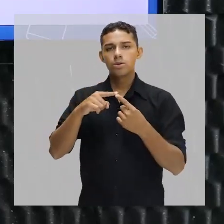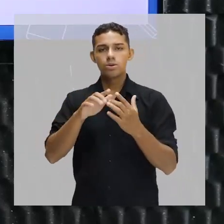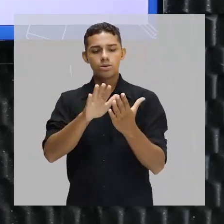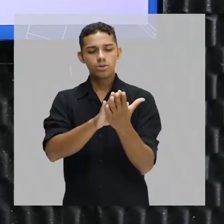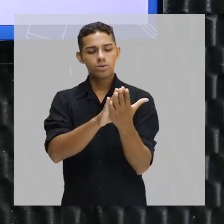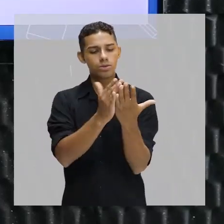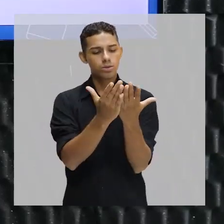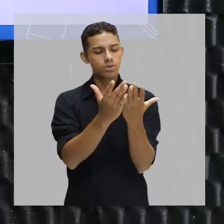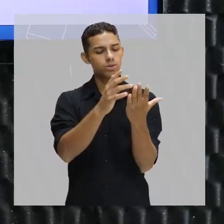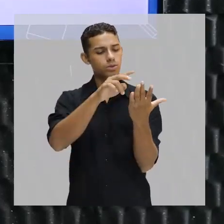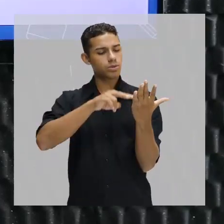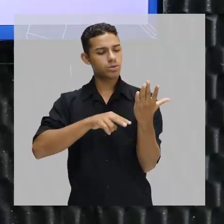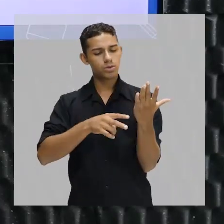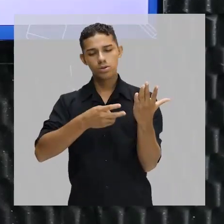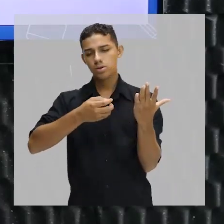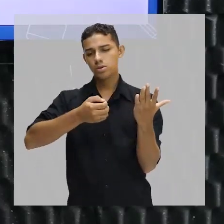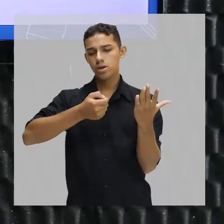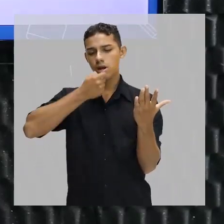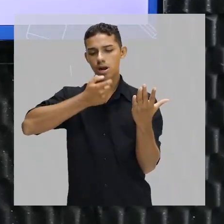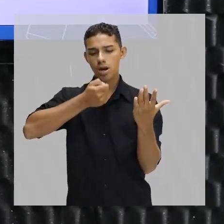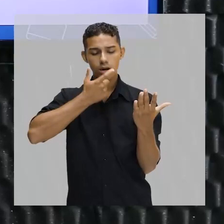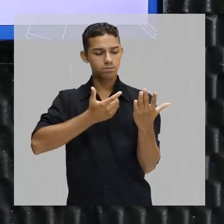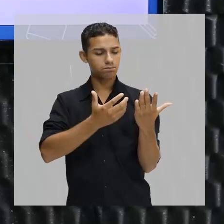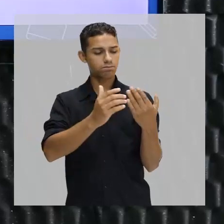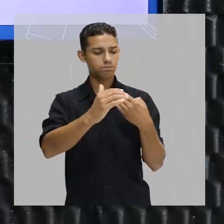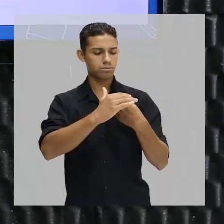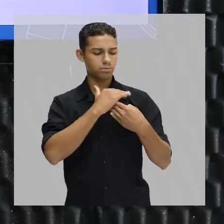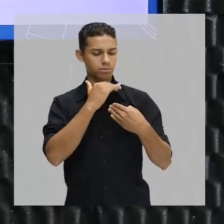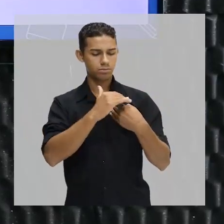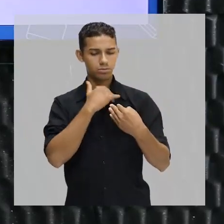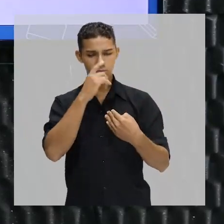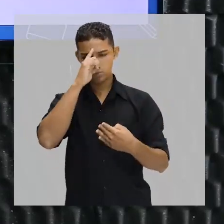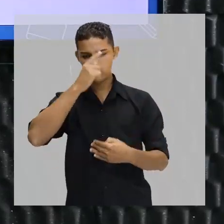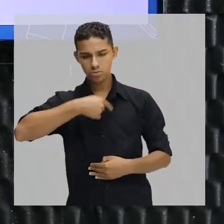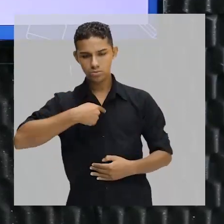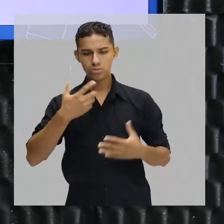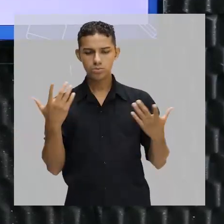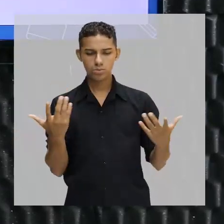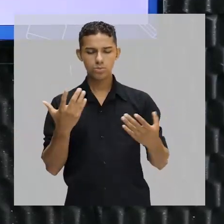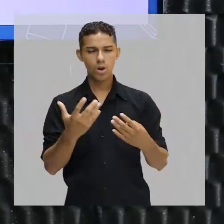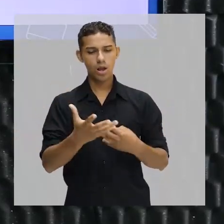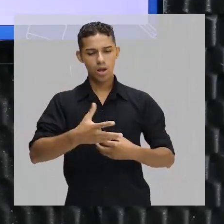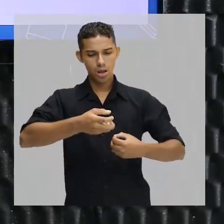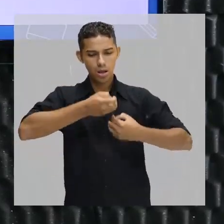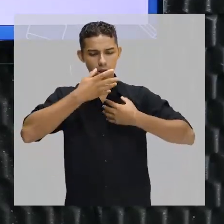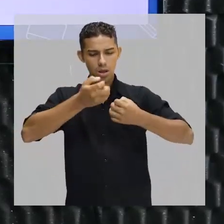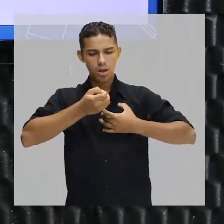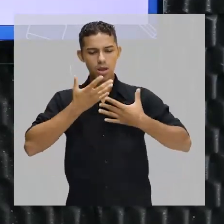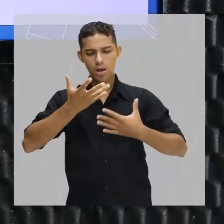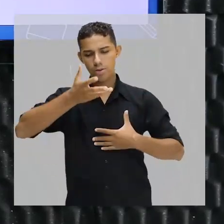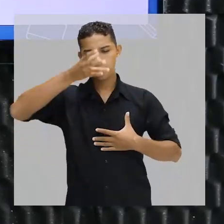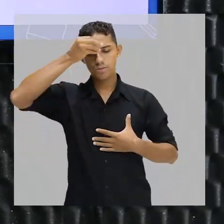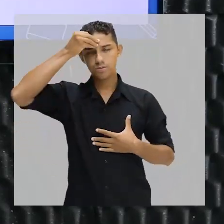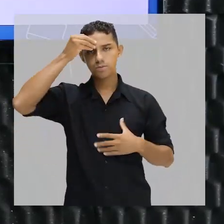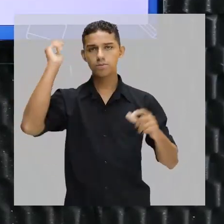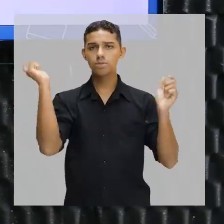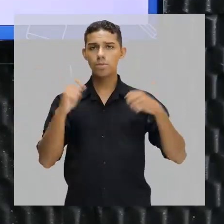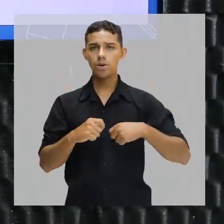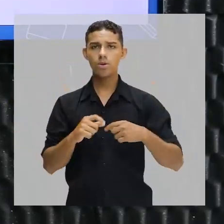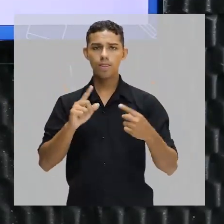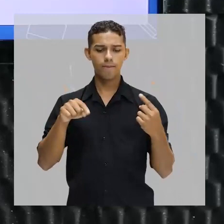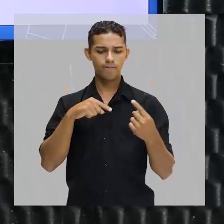de remédio? Instruir, orientar. Então, cada gênero e cada tipologia tem uma